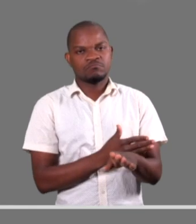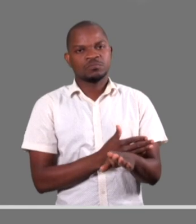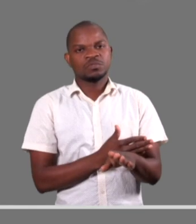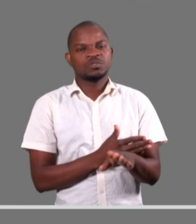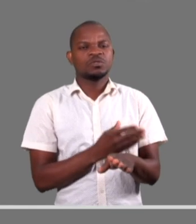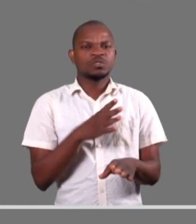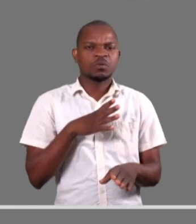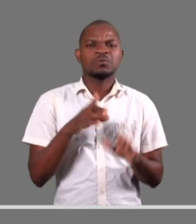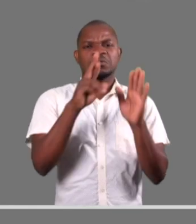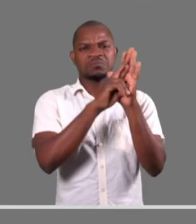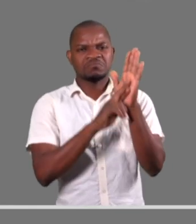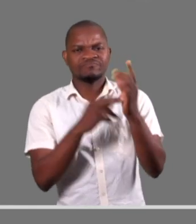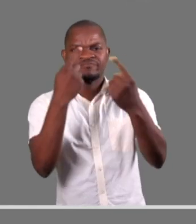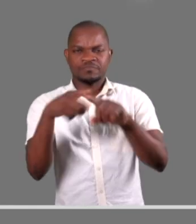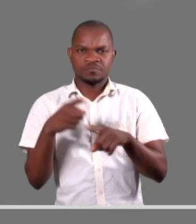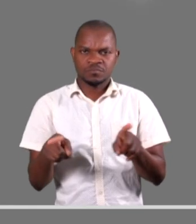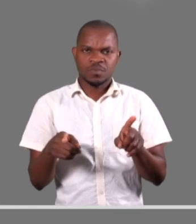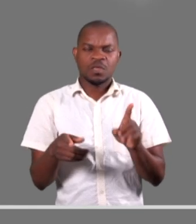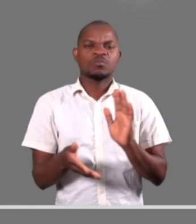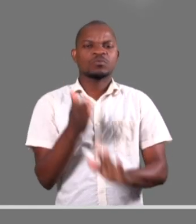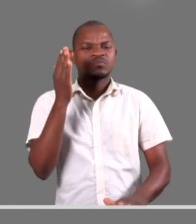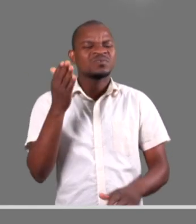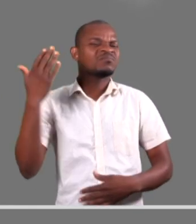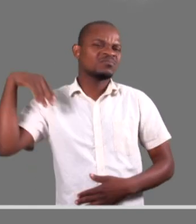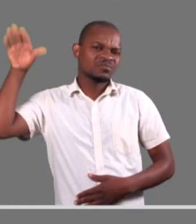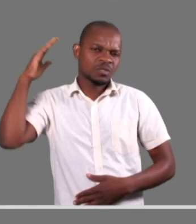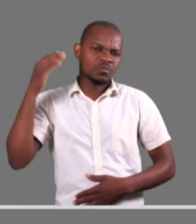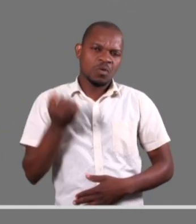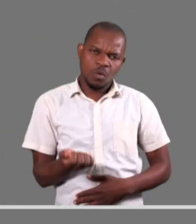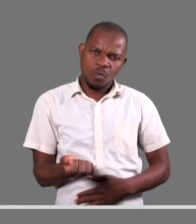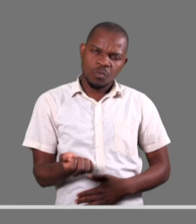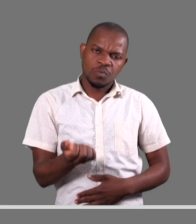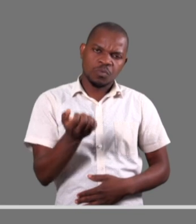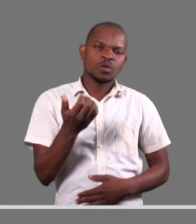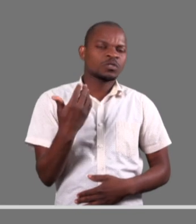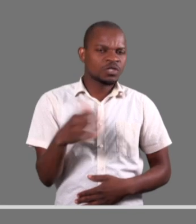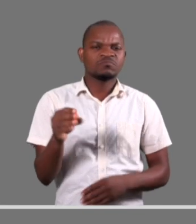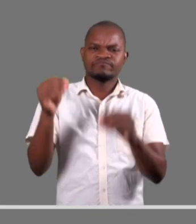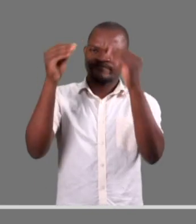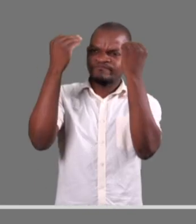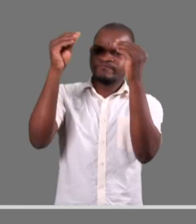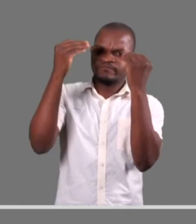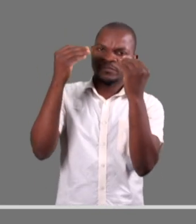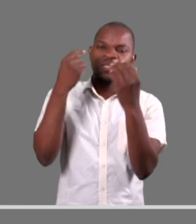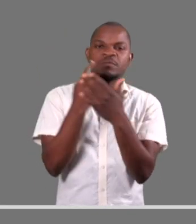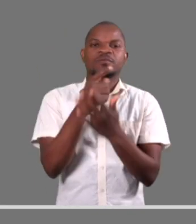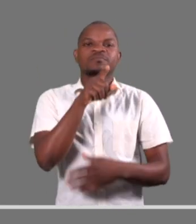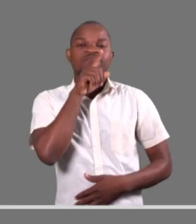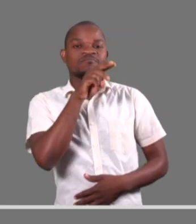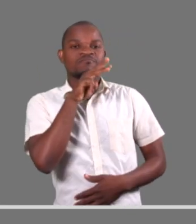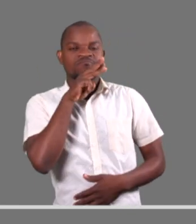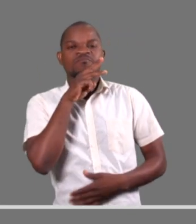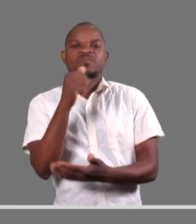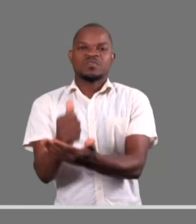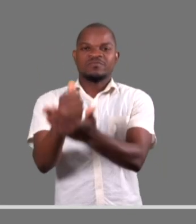princípios básicos, não é? Desde criança nós fomos ensinados que os nossos pais cuidam de nós, não é?